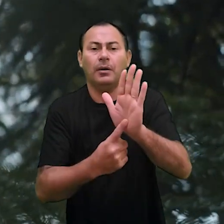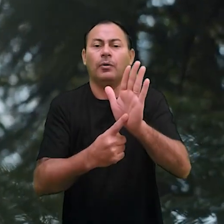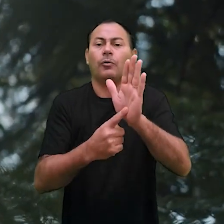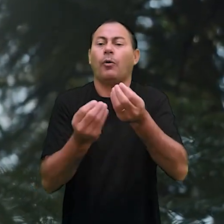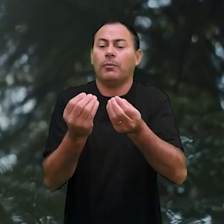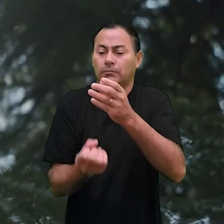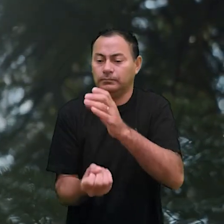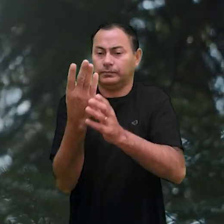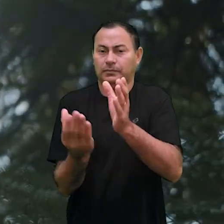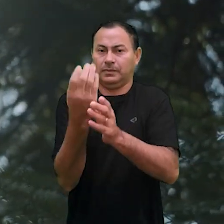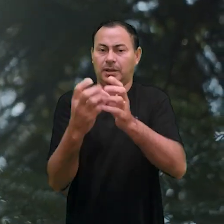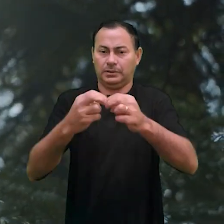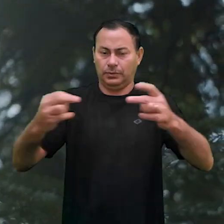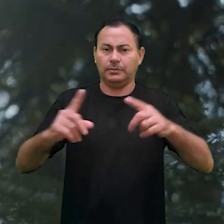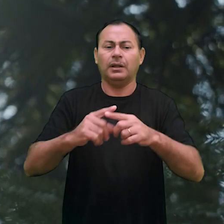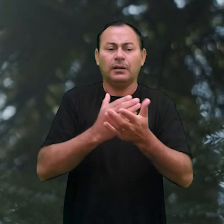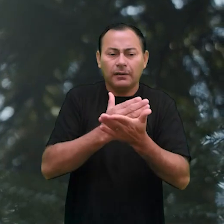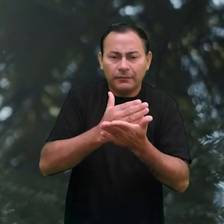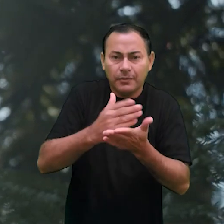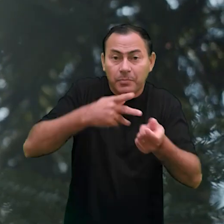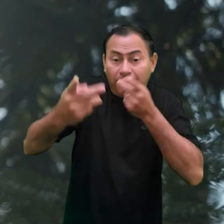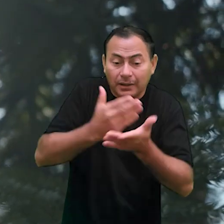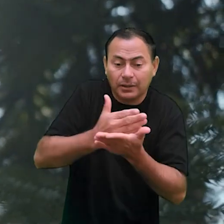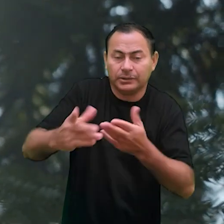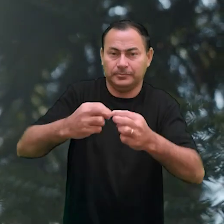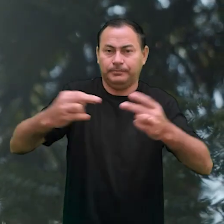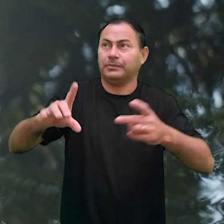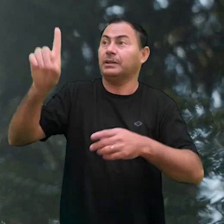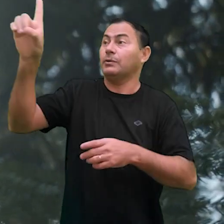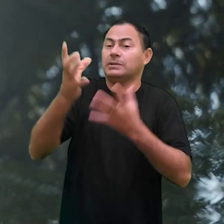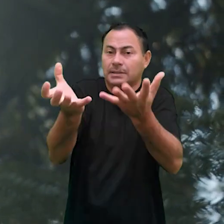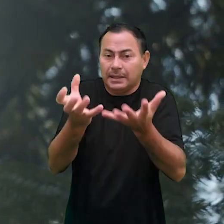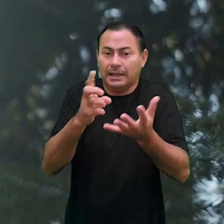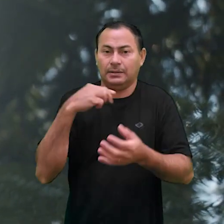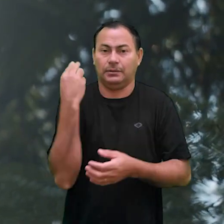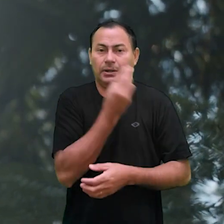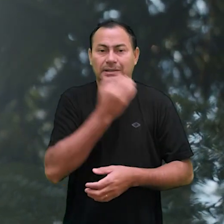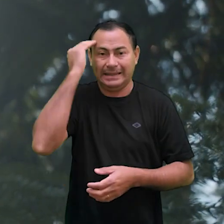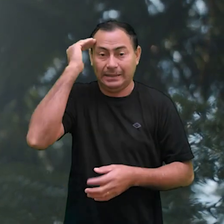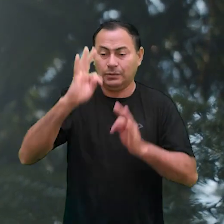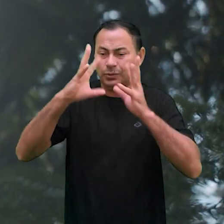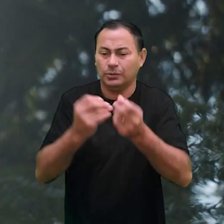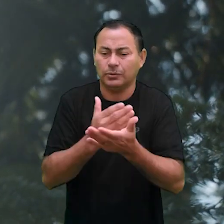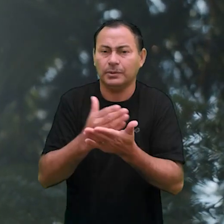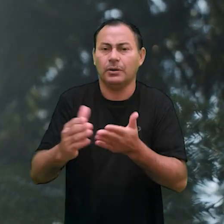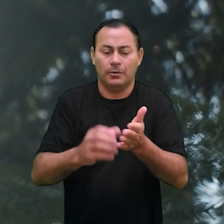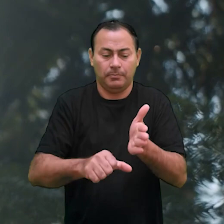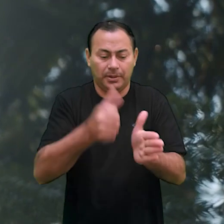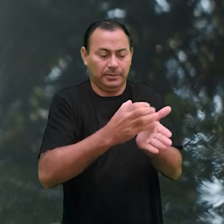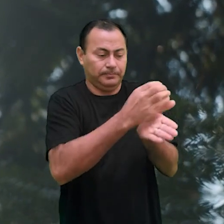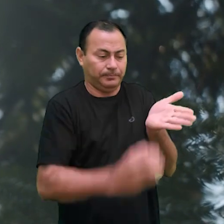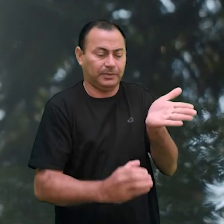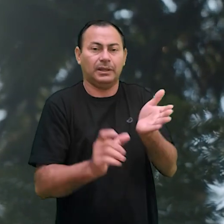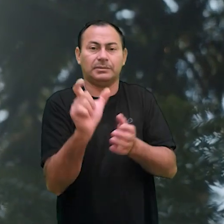revelar como as coisas vieram a existir. Esse livro nos fala da origem das coisas porque Deus quer que a gente entenda como tudo começou.